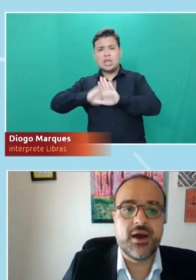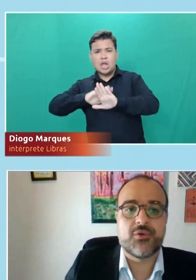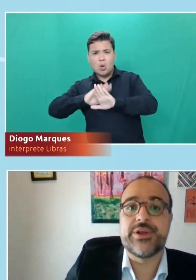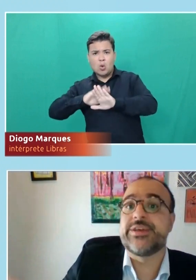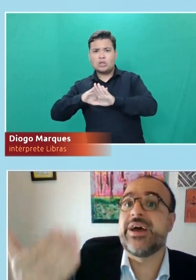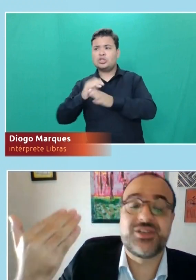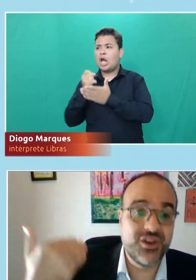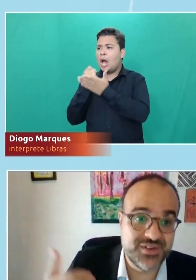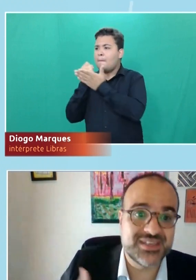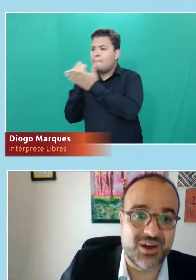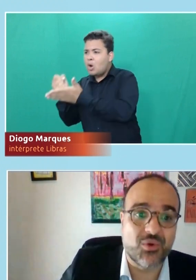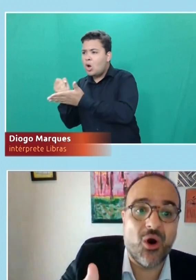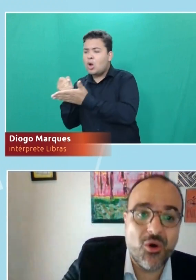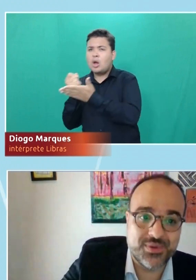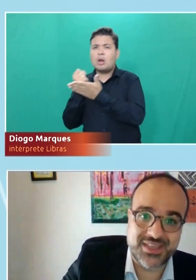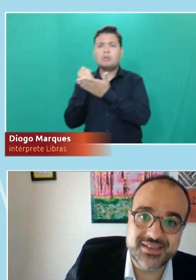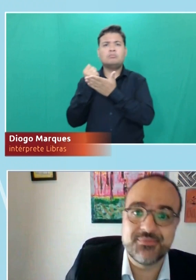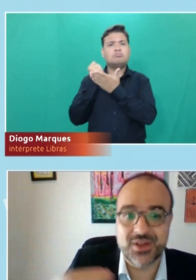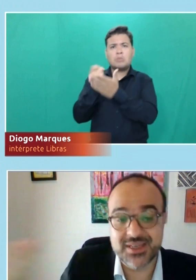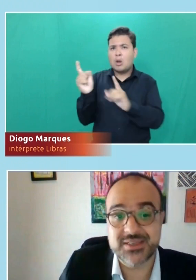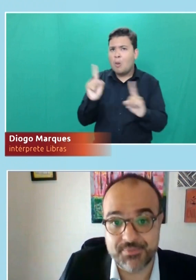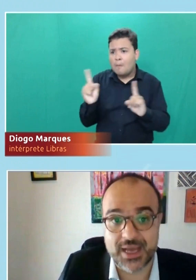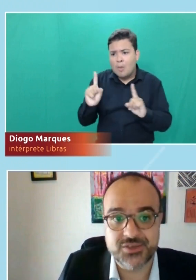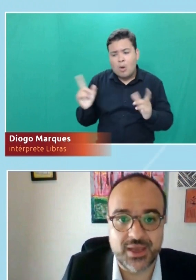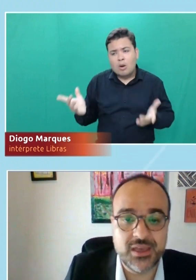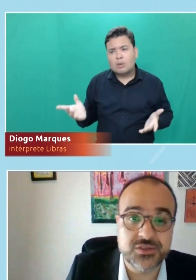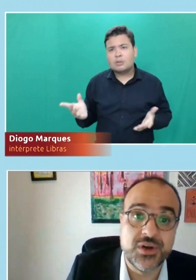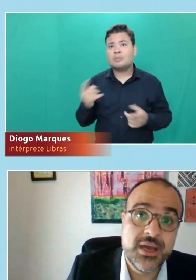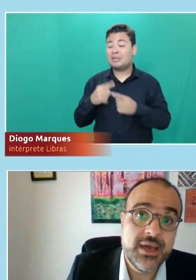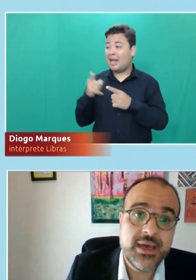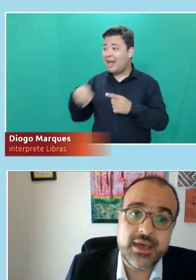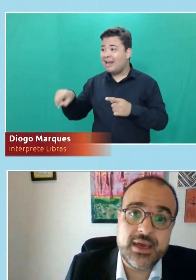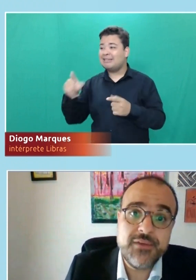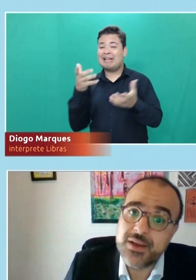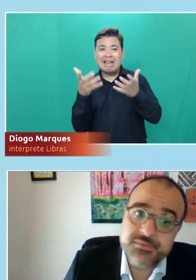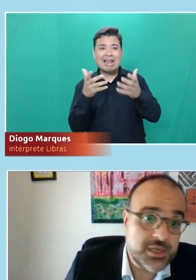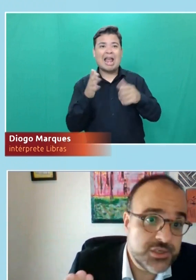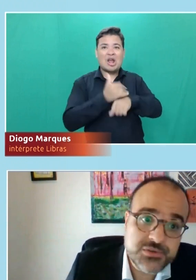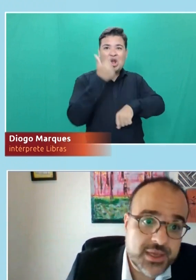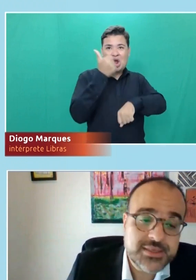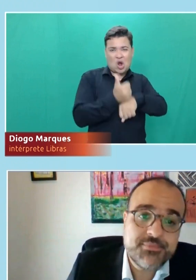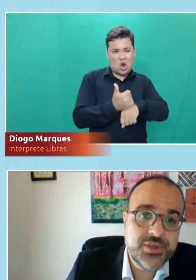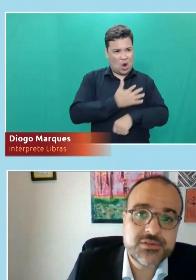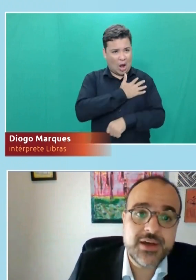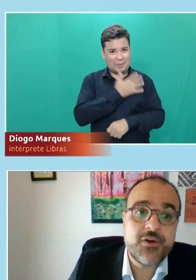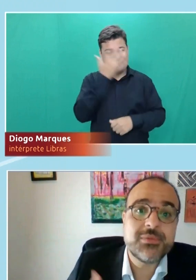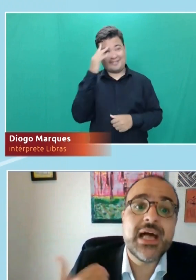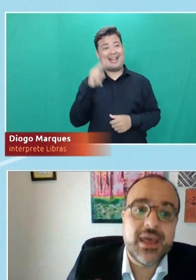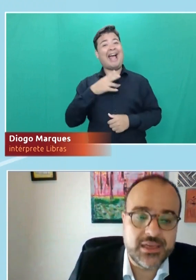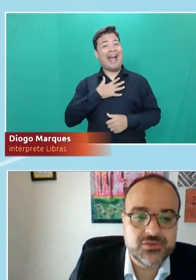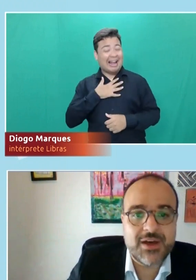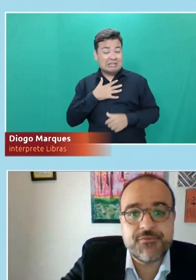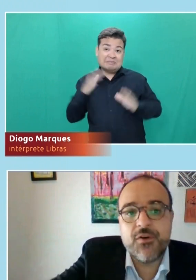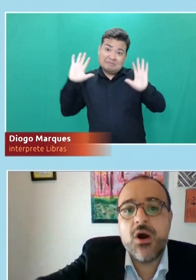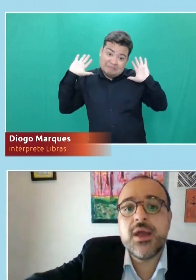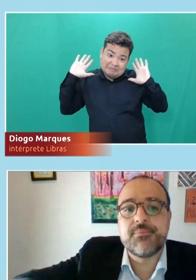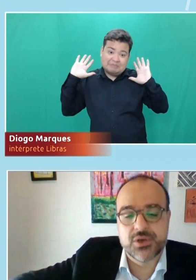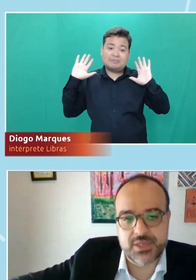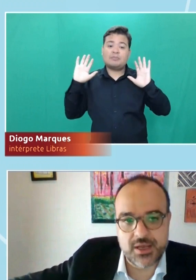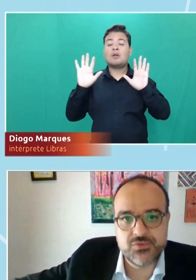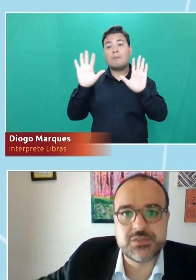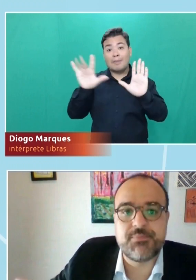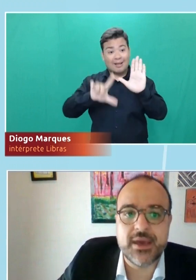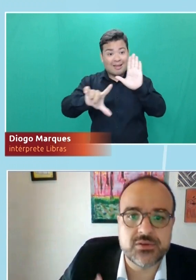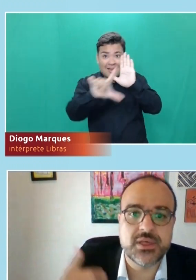não com a tentativa de se dar um golpe, se é que se pode ser simpático a isso, infelizmente, isso tem que ser punido na forma da lei. Isso está